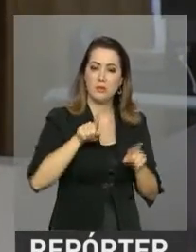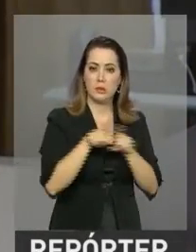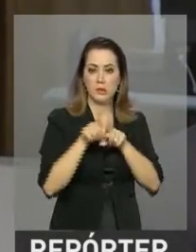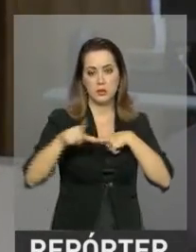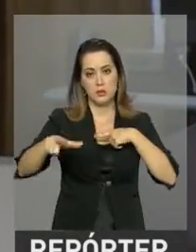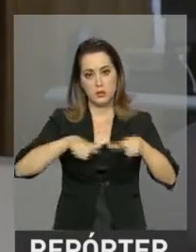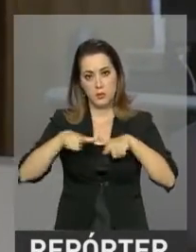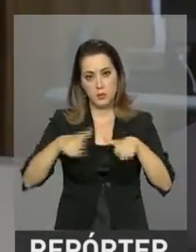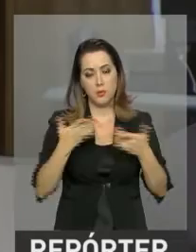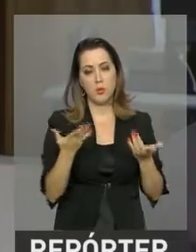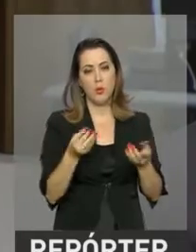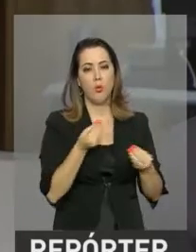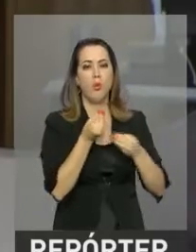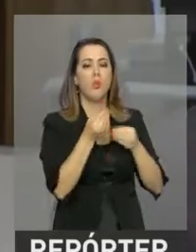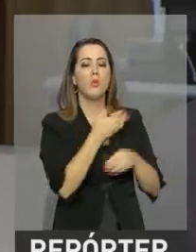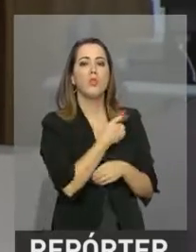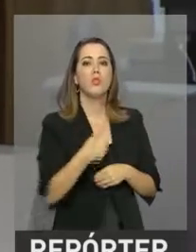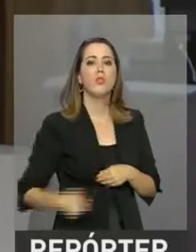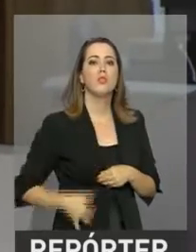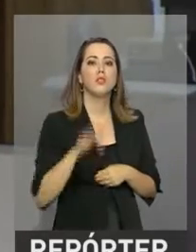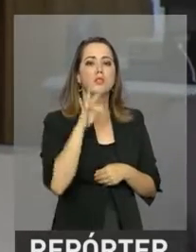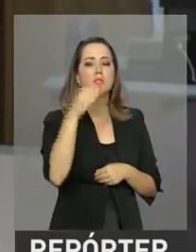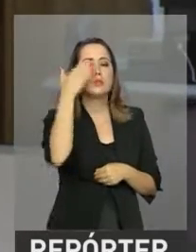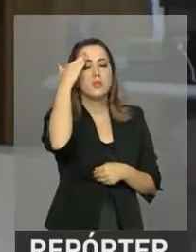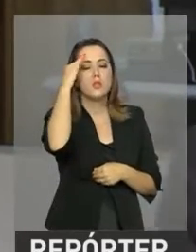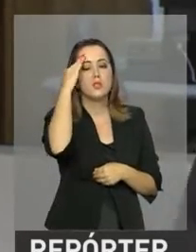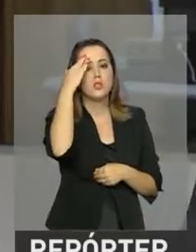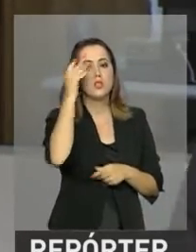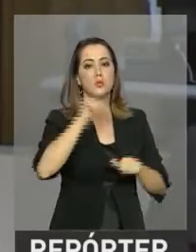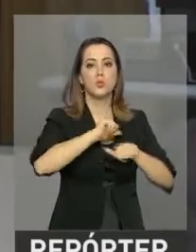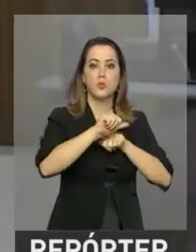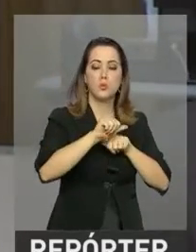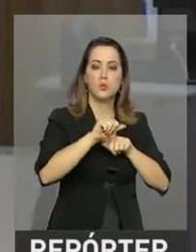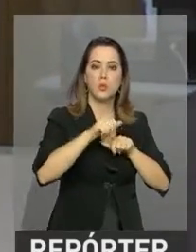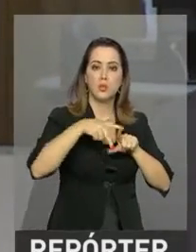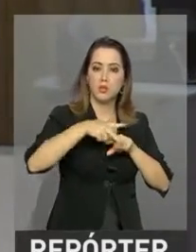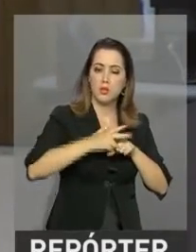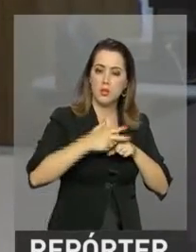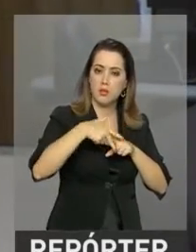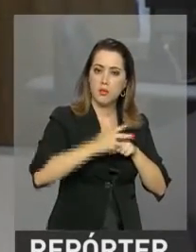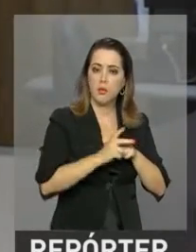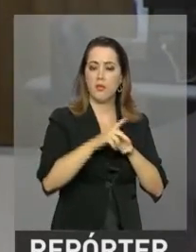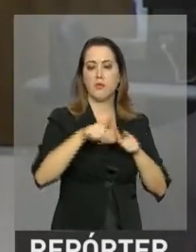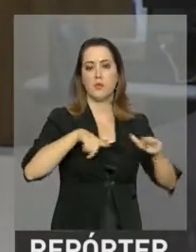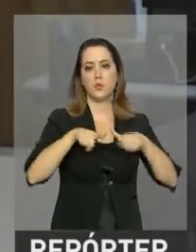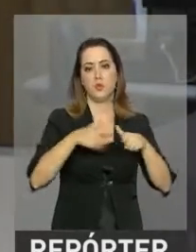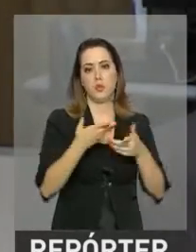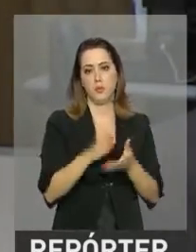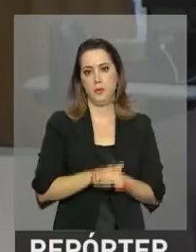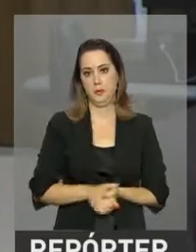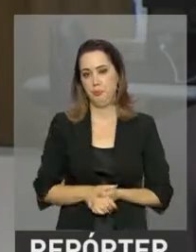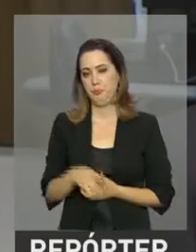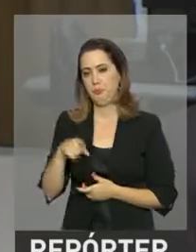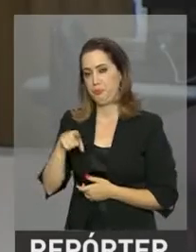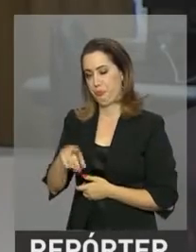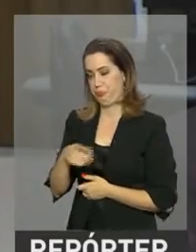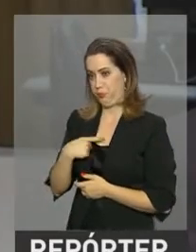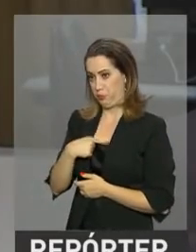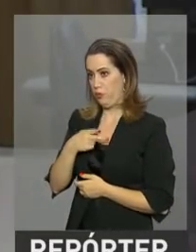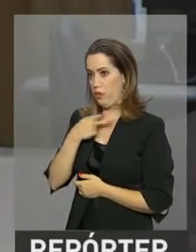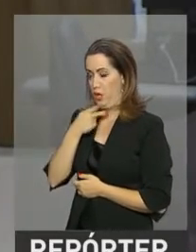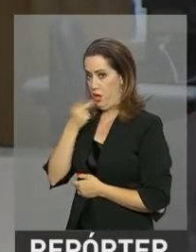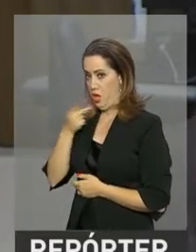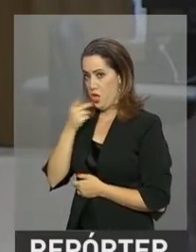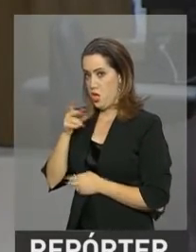O que o governo federal entende pela reforma trabalhista? A reforma trabalhista, que eu chamo de atualização da